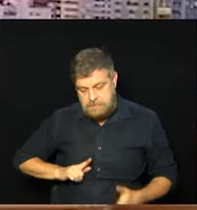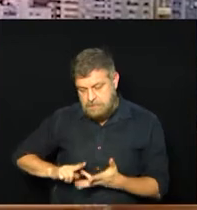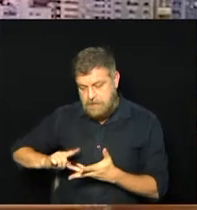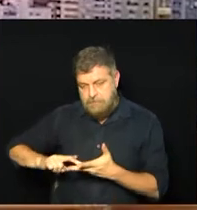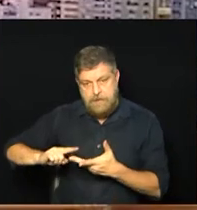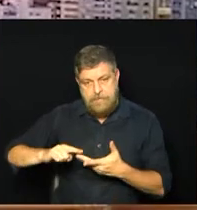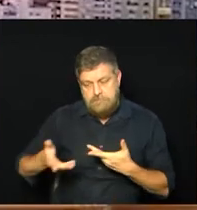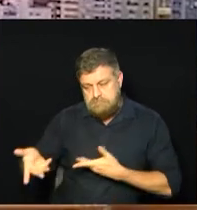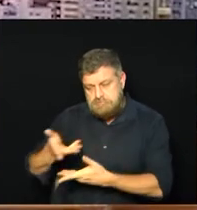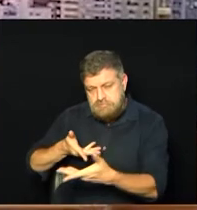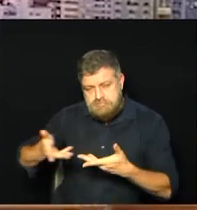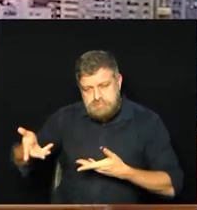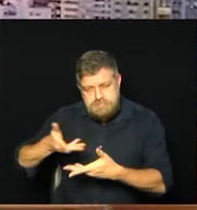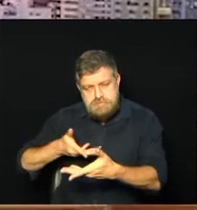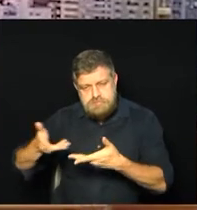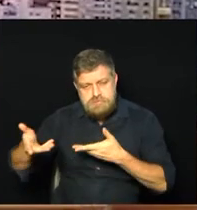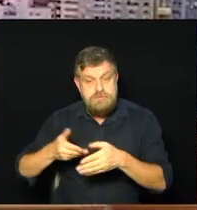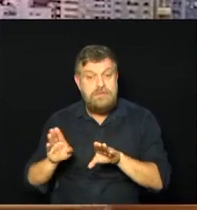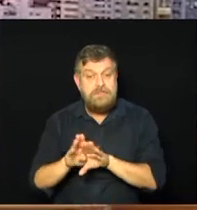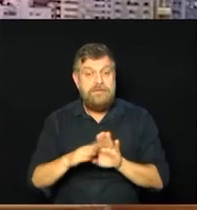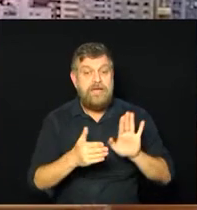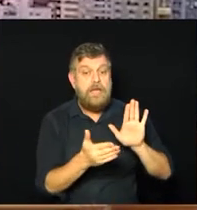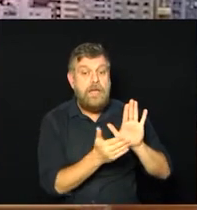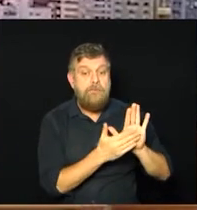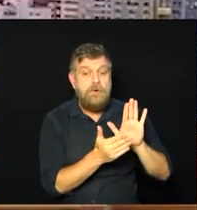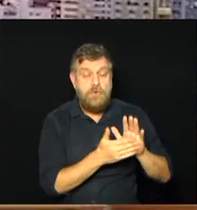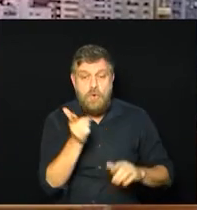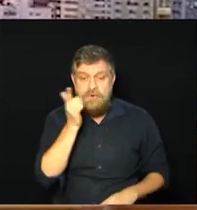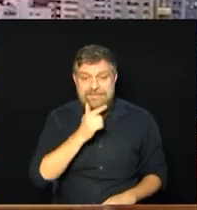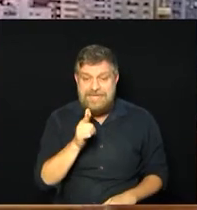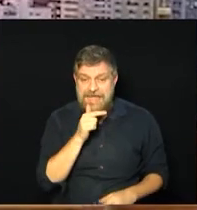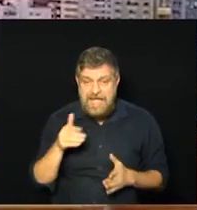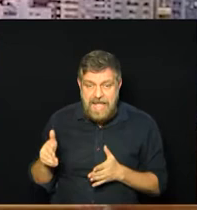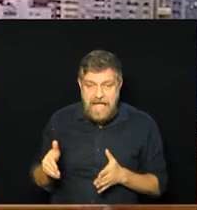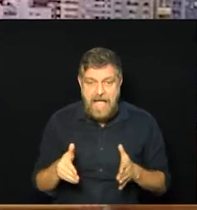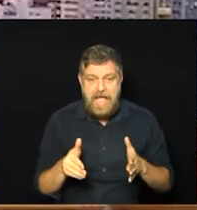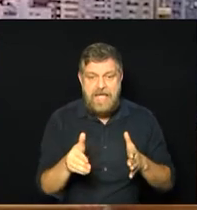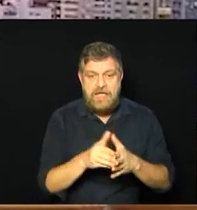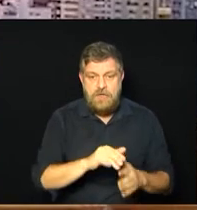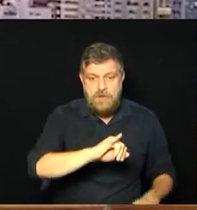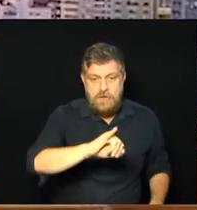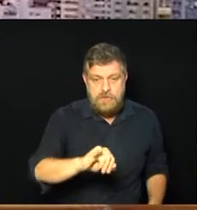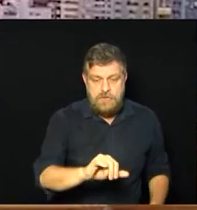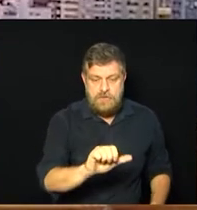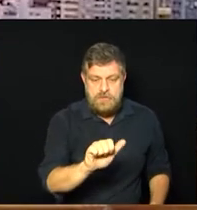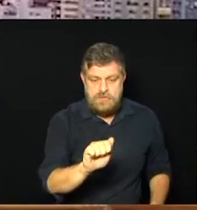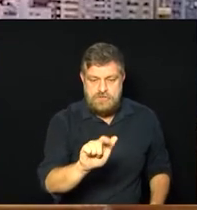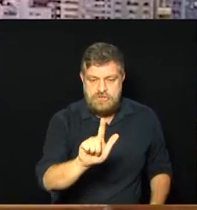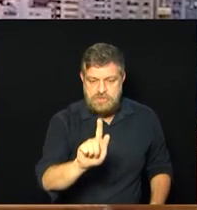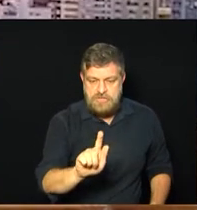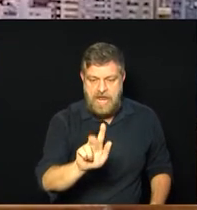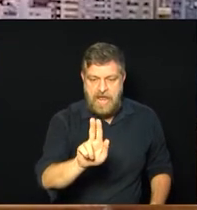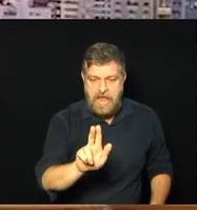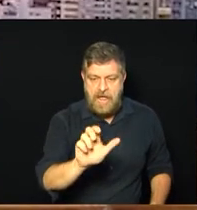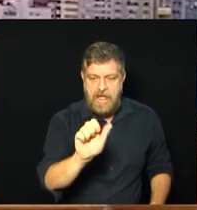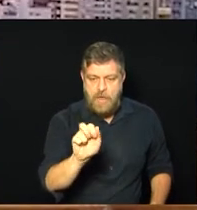também, de propor a captação de água no rio Jaguari, através de uma tubulação